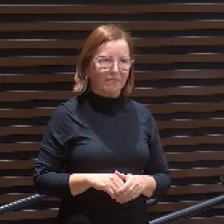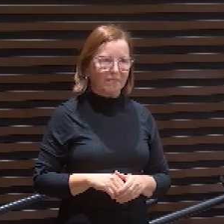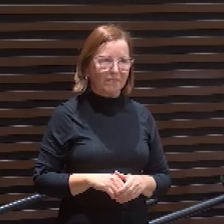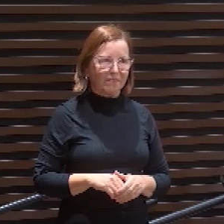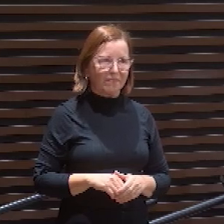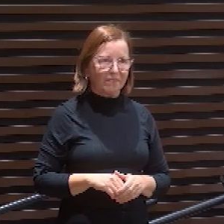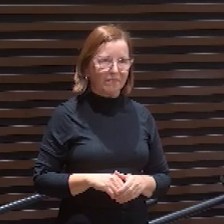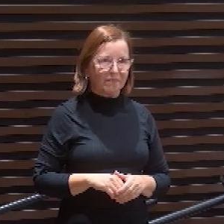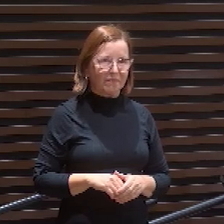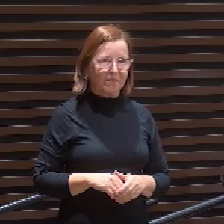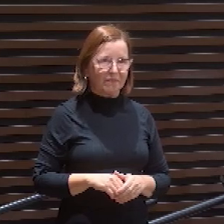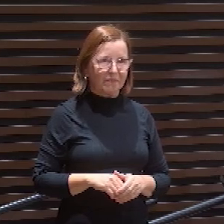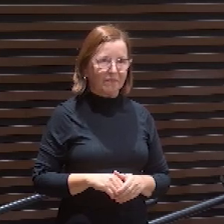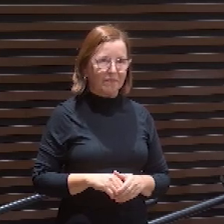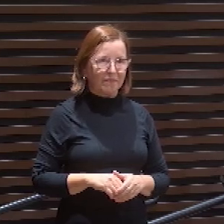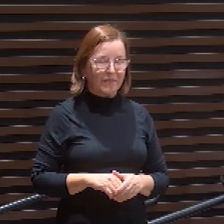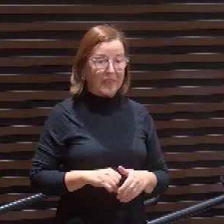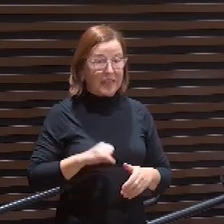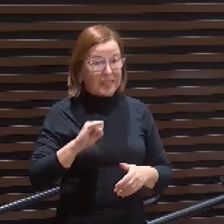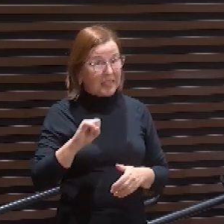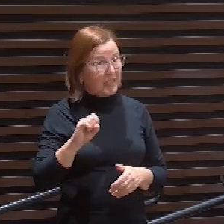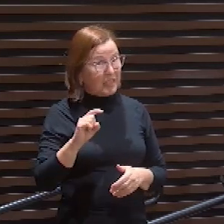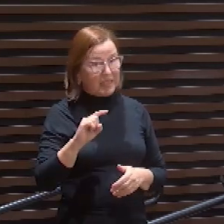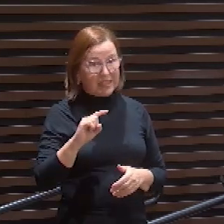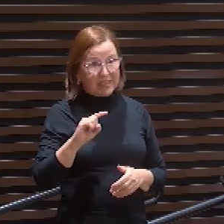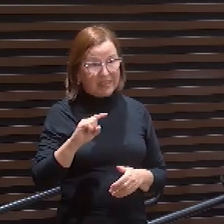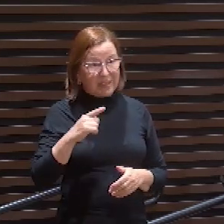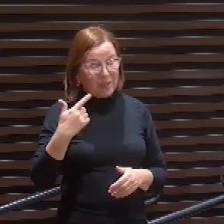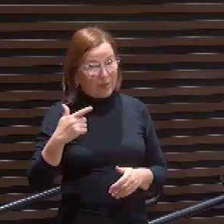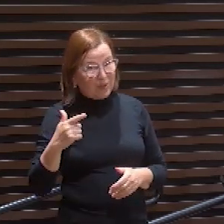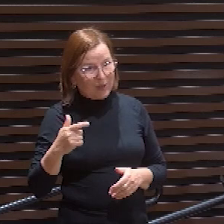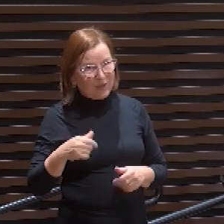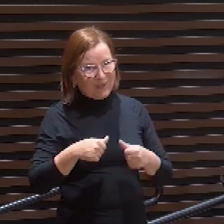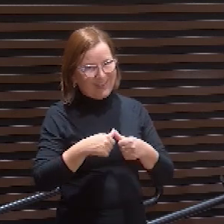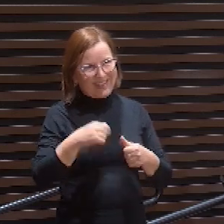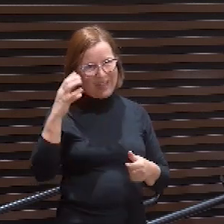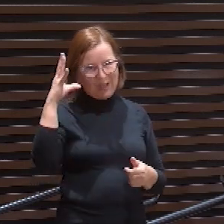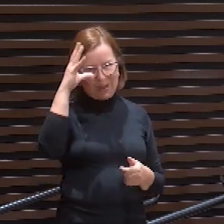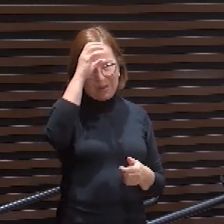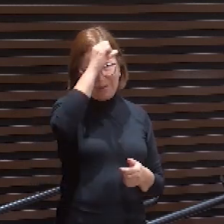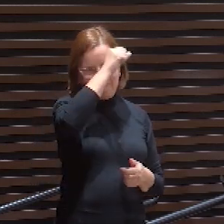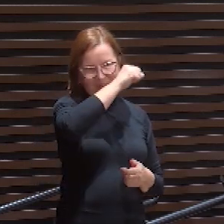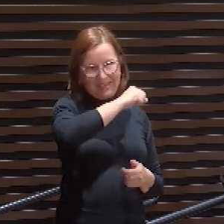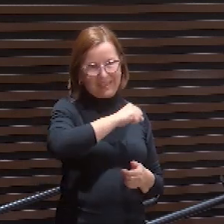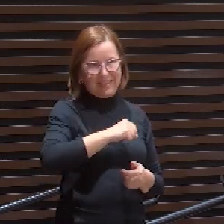Se não tivermos esta compreensão, nós vamos ter um